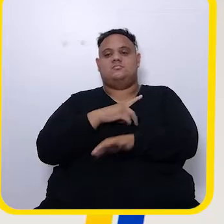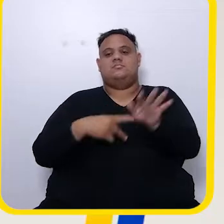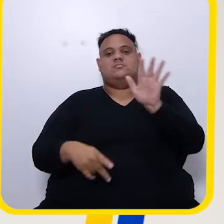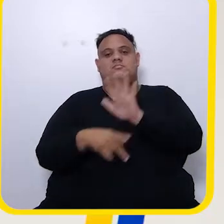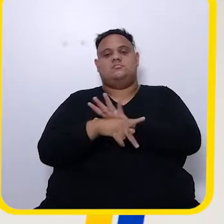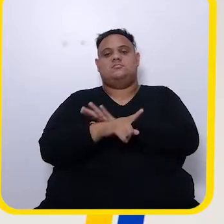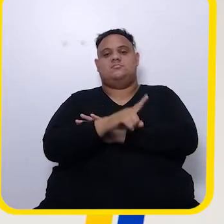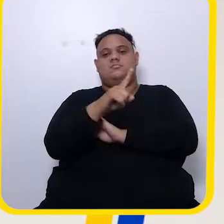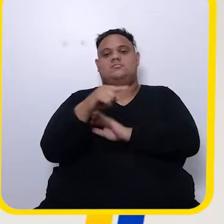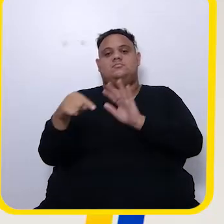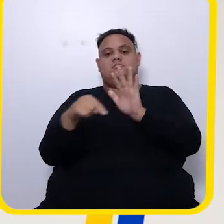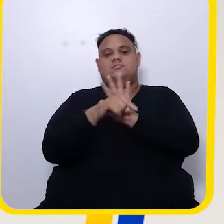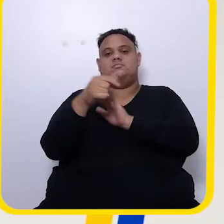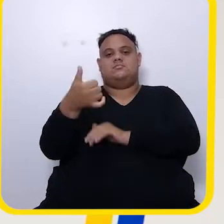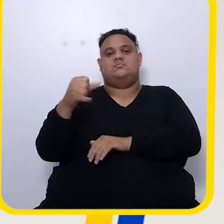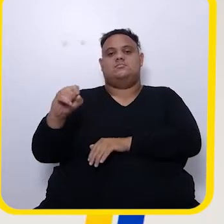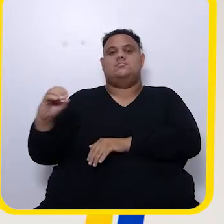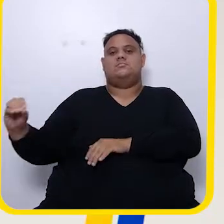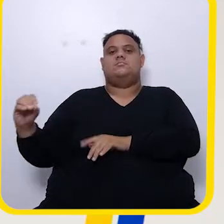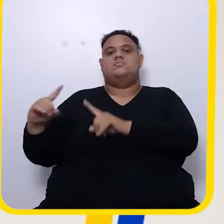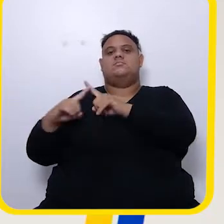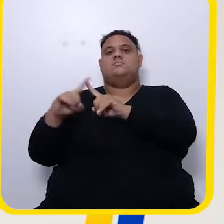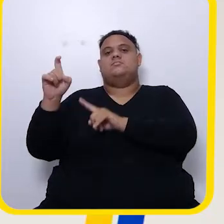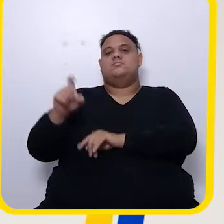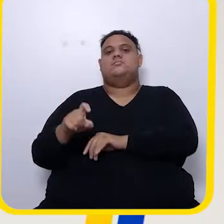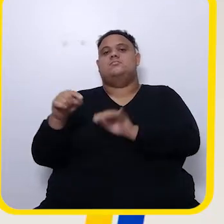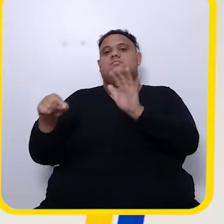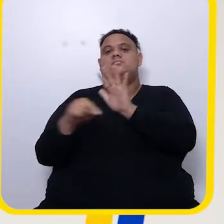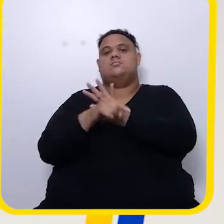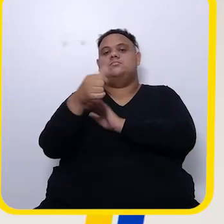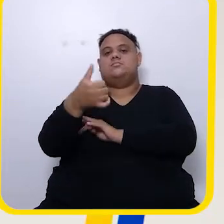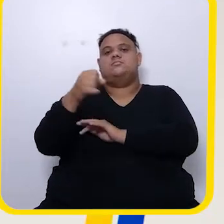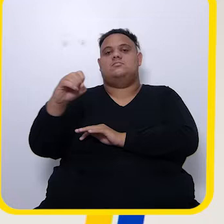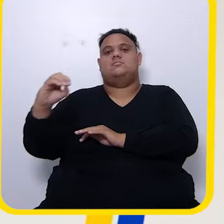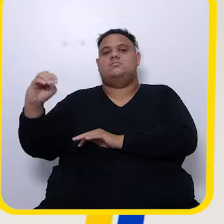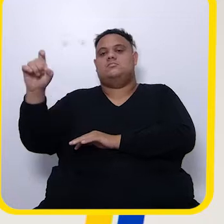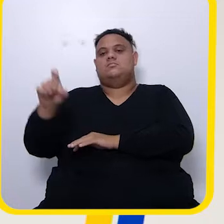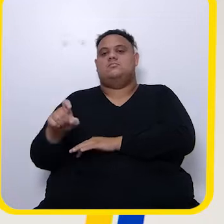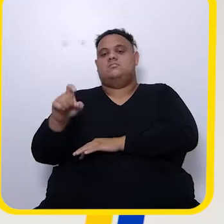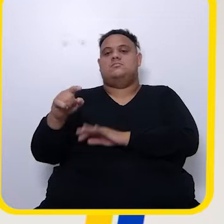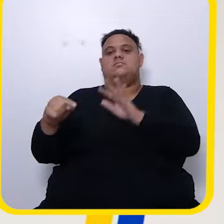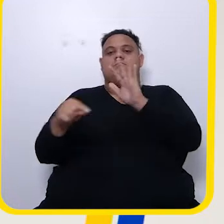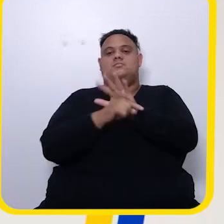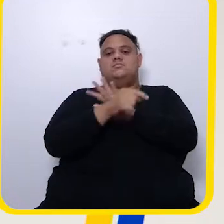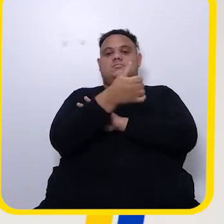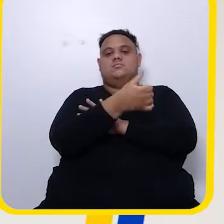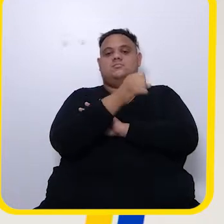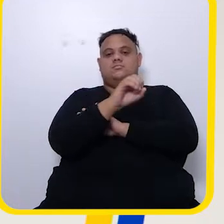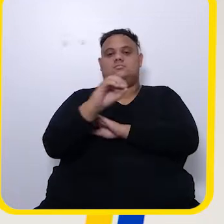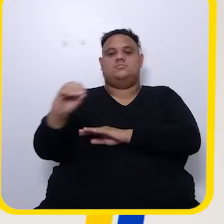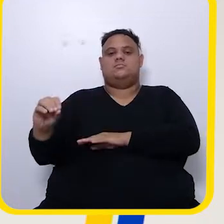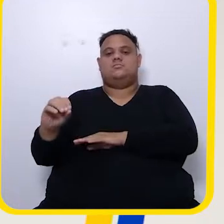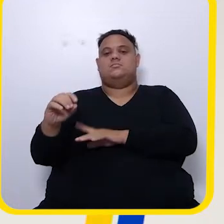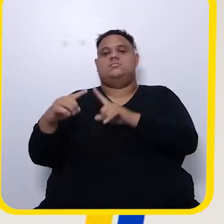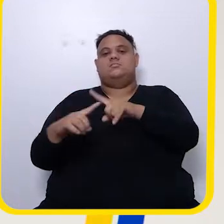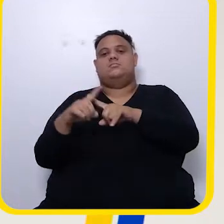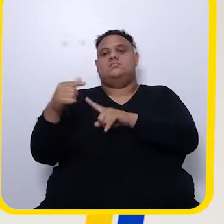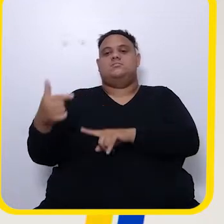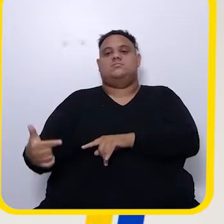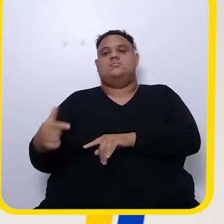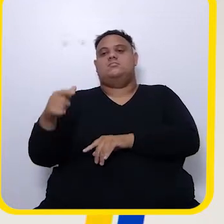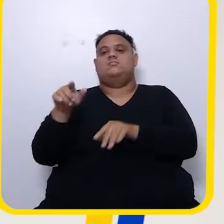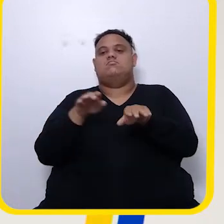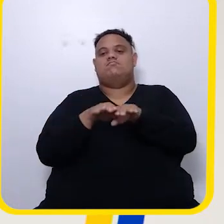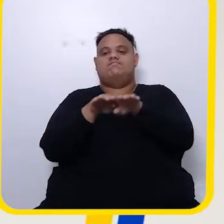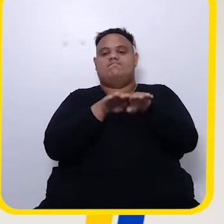ó. Menos 180 vezes x dá menos 180x. E menos 180 vezes 2 é